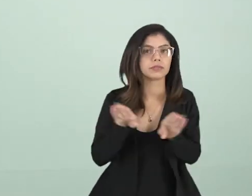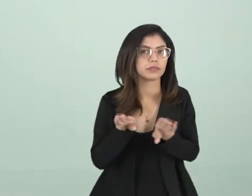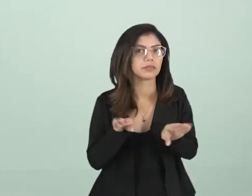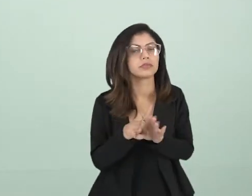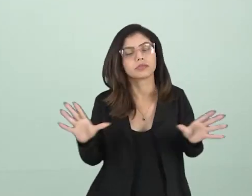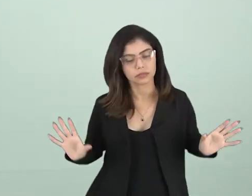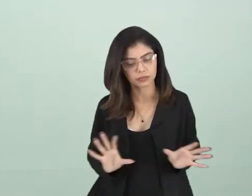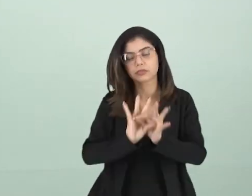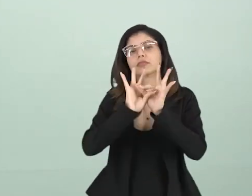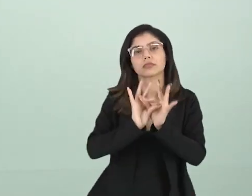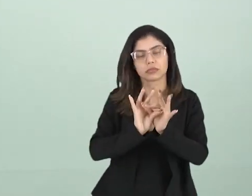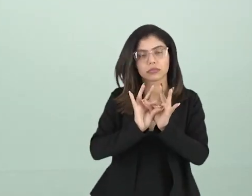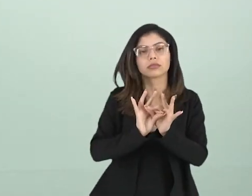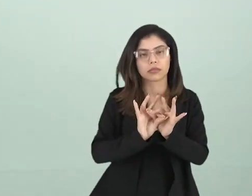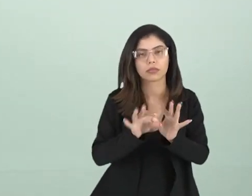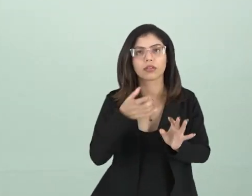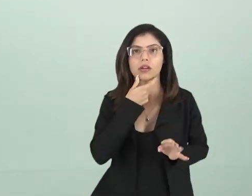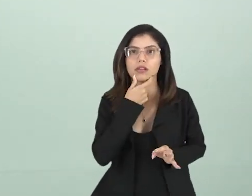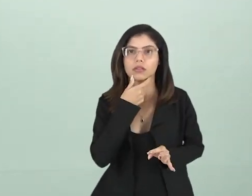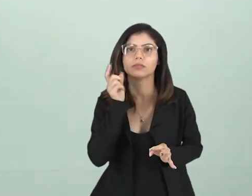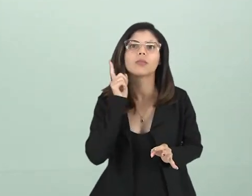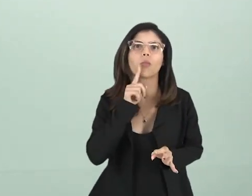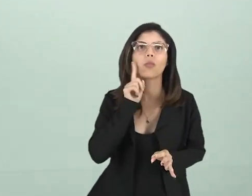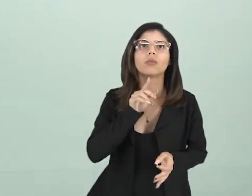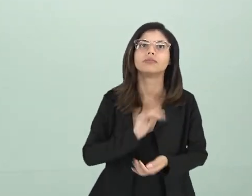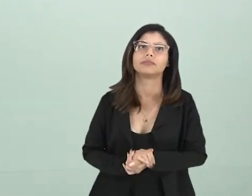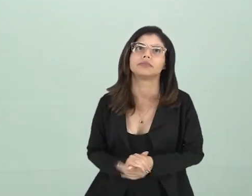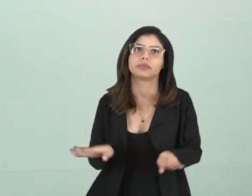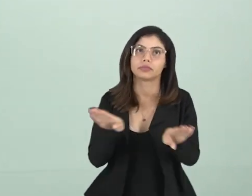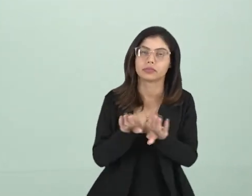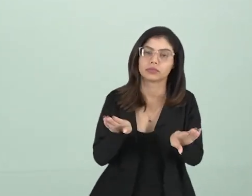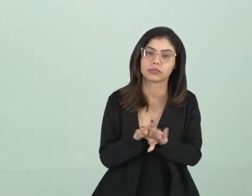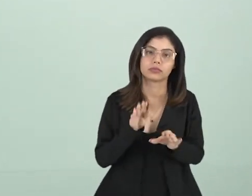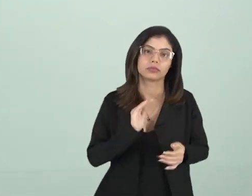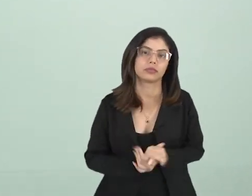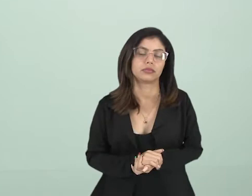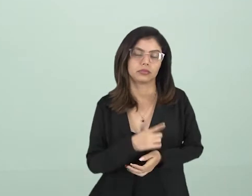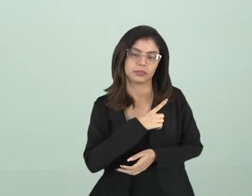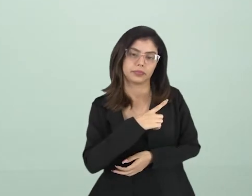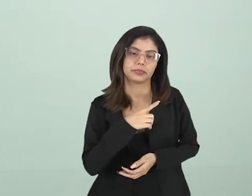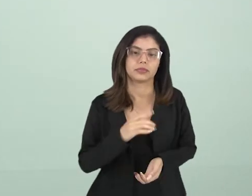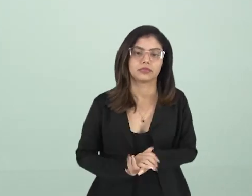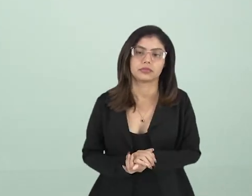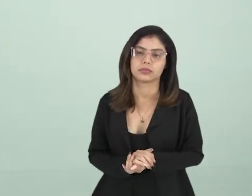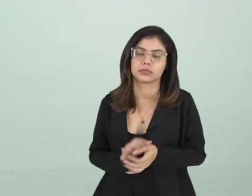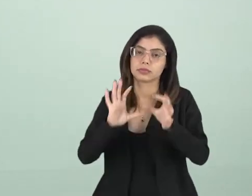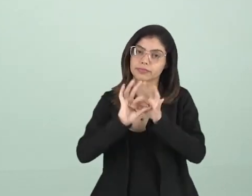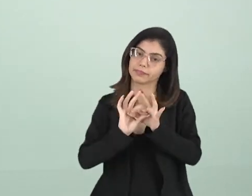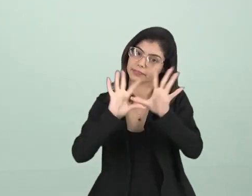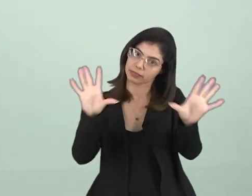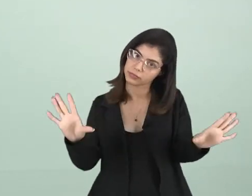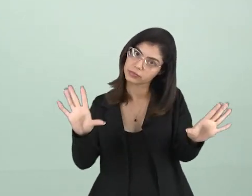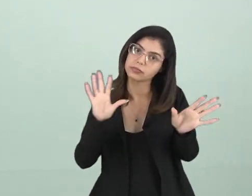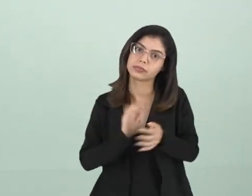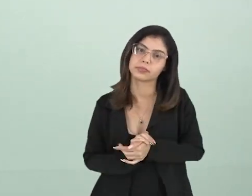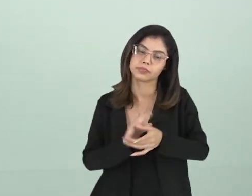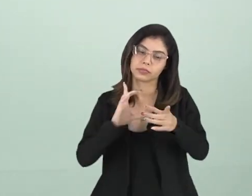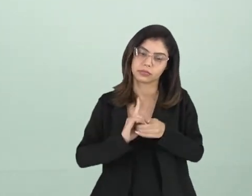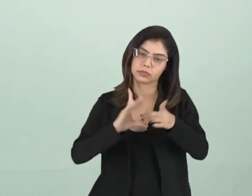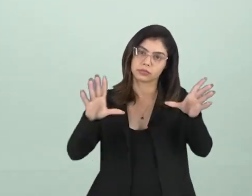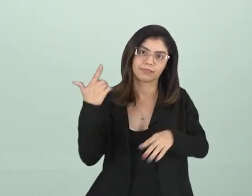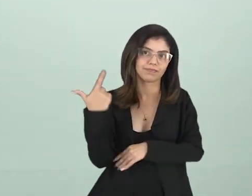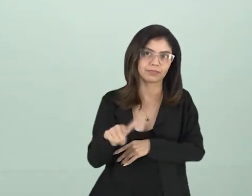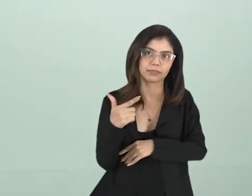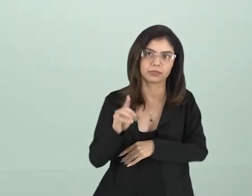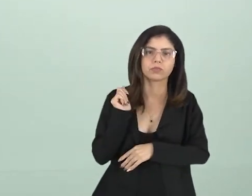aí aliado aos Estados Unidos, tá bom? E aí a gente tem um período também onde as liberdades democráticas, elas não